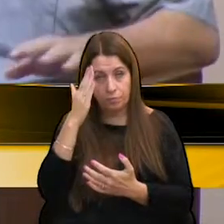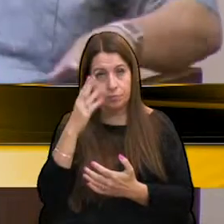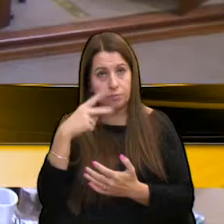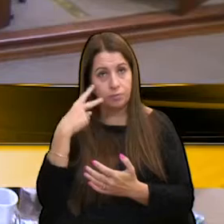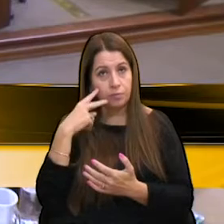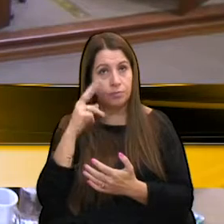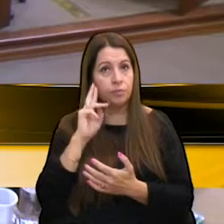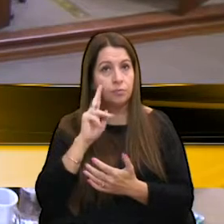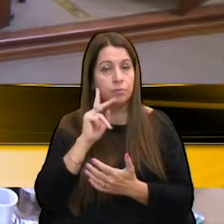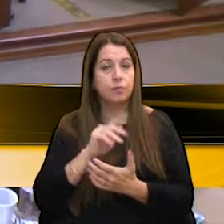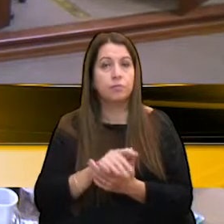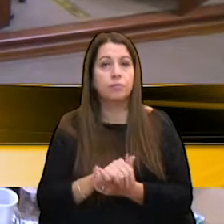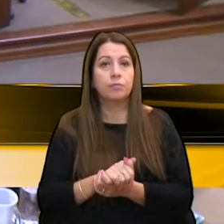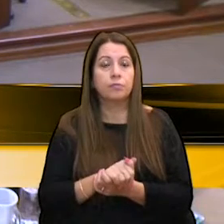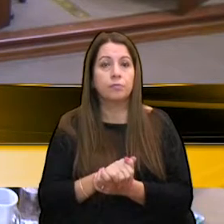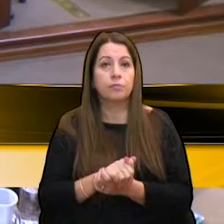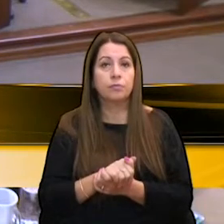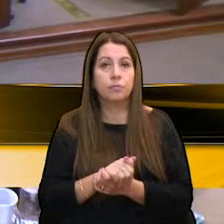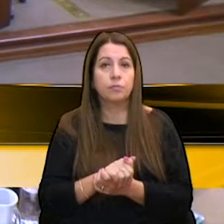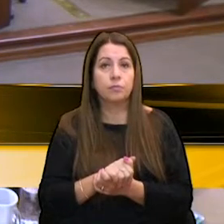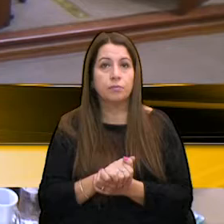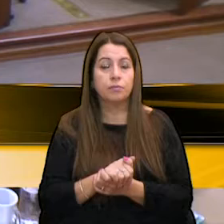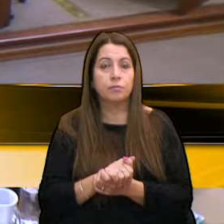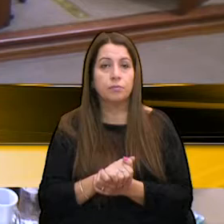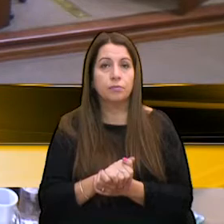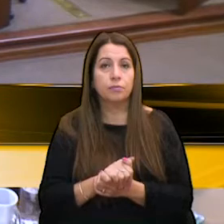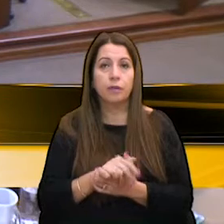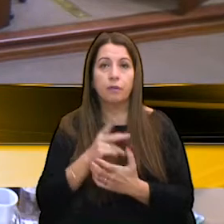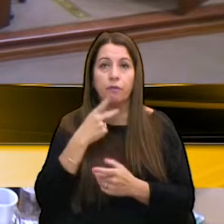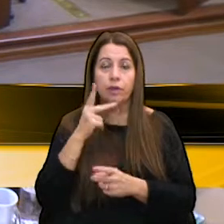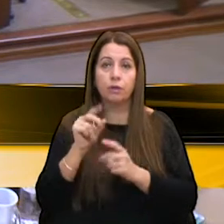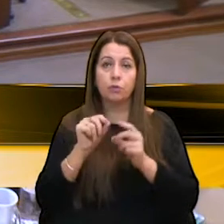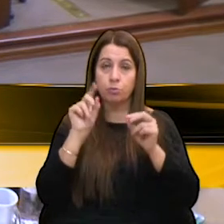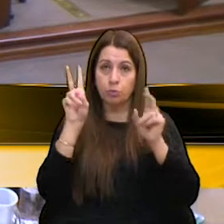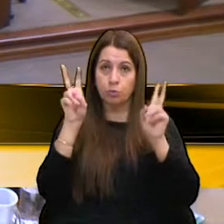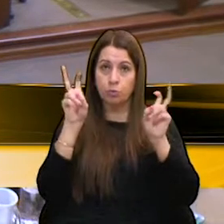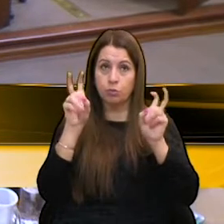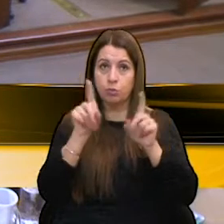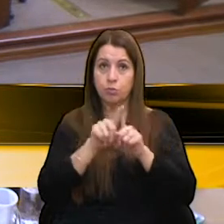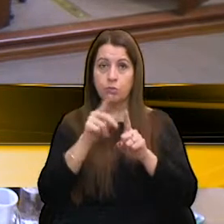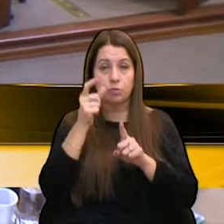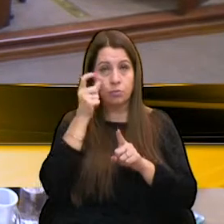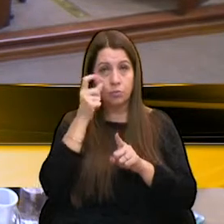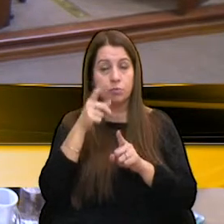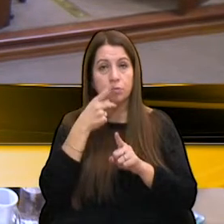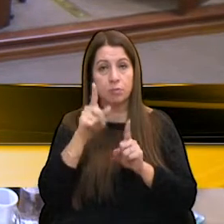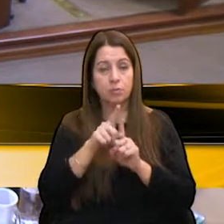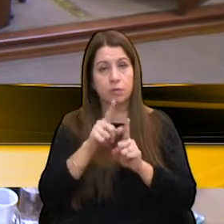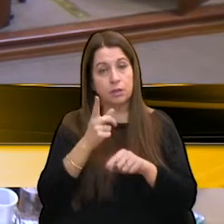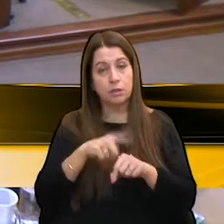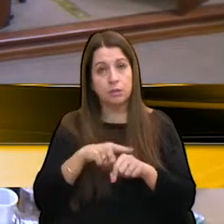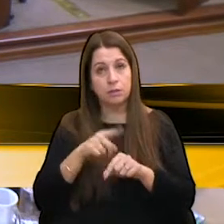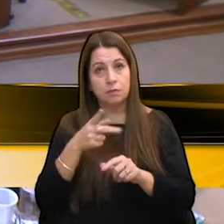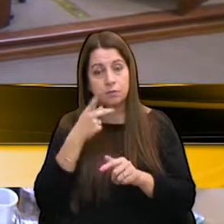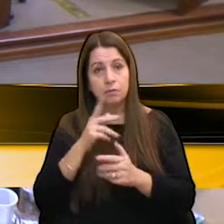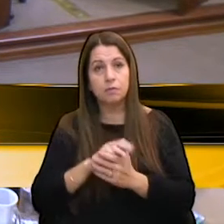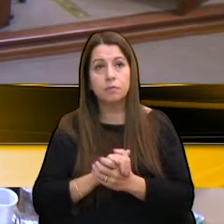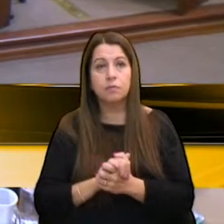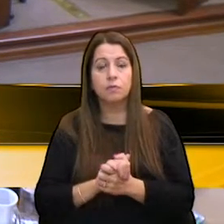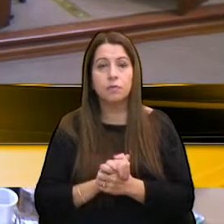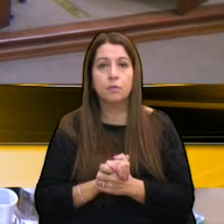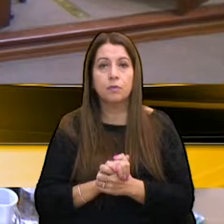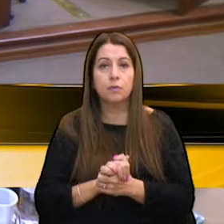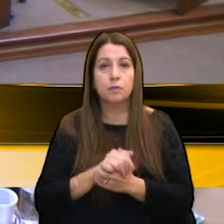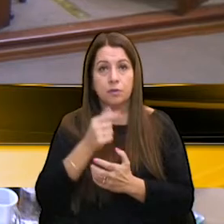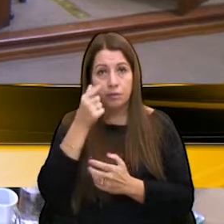Obrigado, vereador Renato Oliveira. Até falar o assunto que o vereador Paulo Périco levantou e depois, se der tempo, também falar do assunto